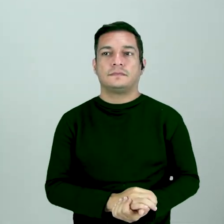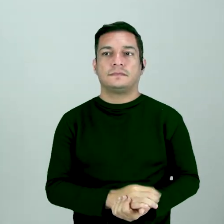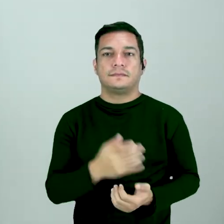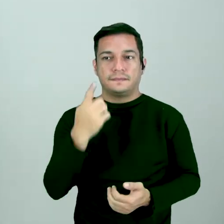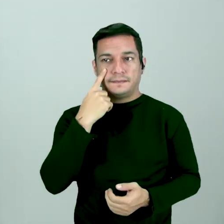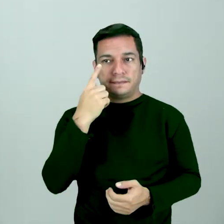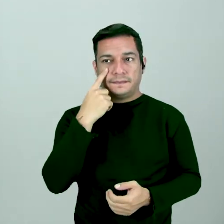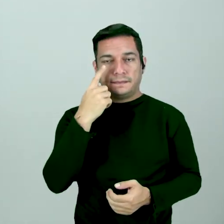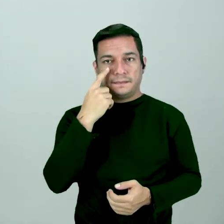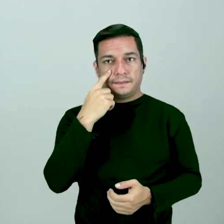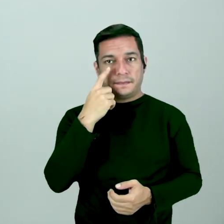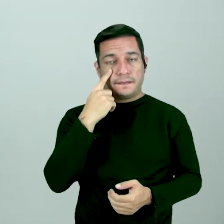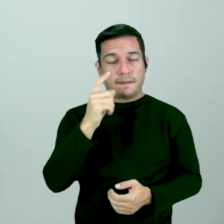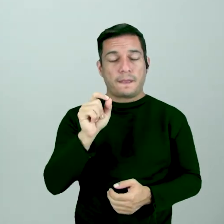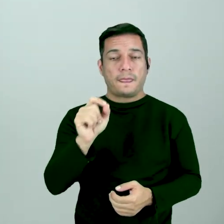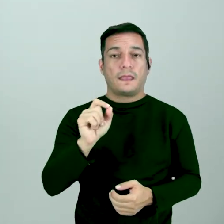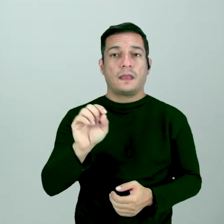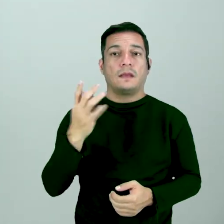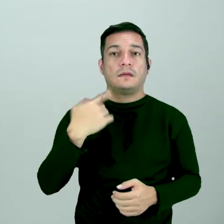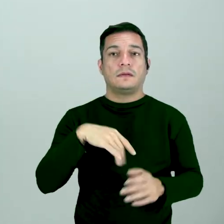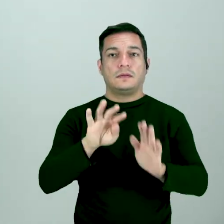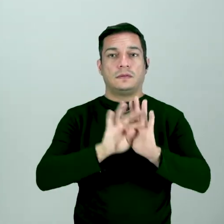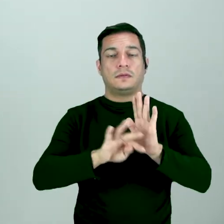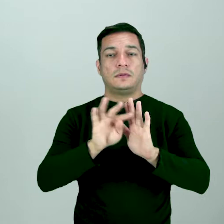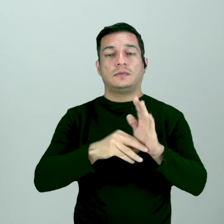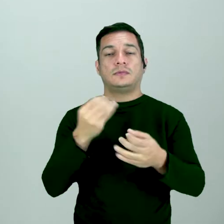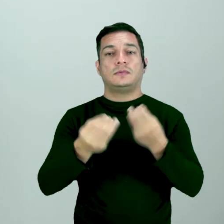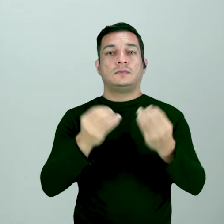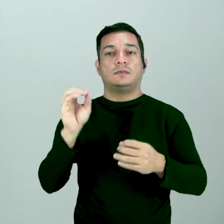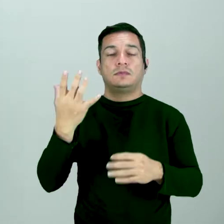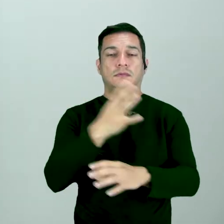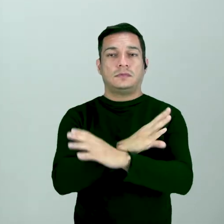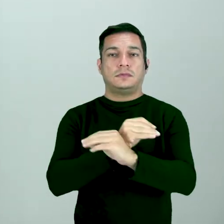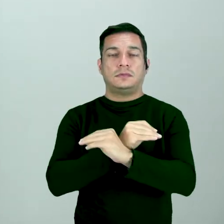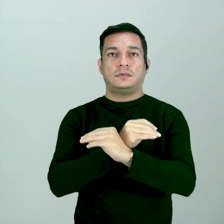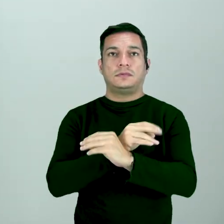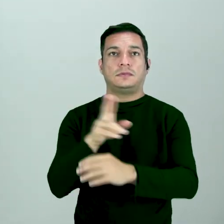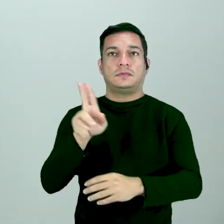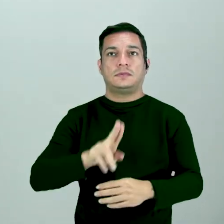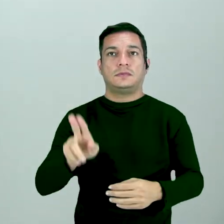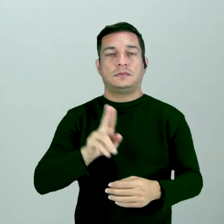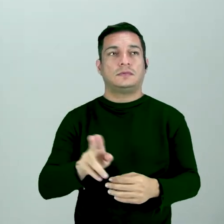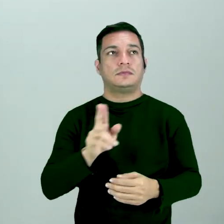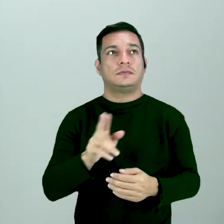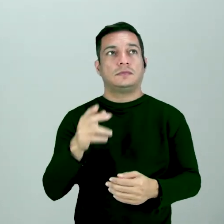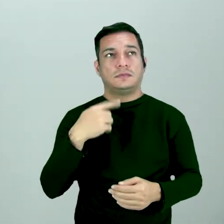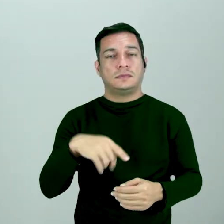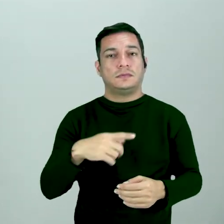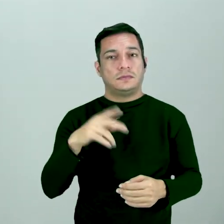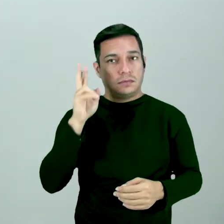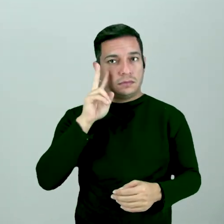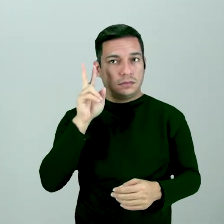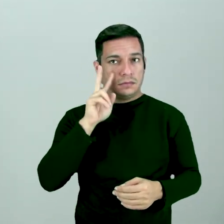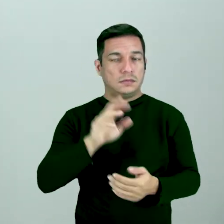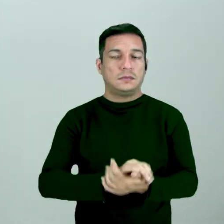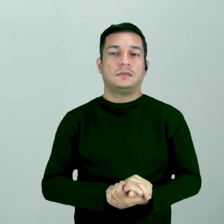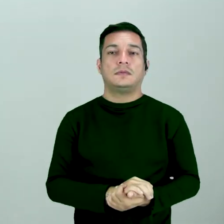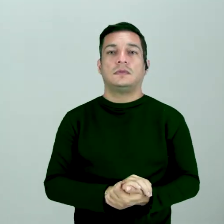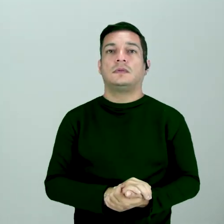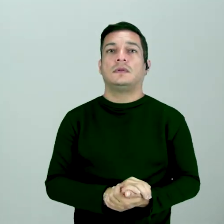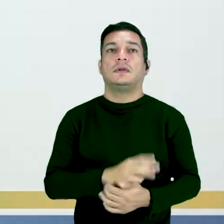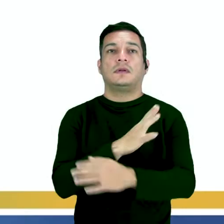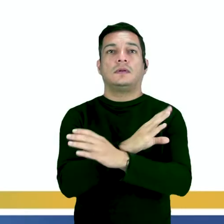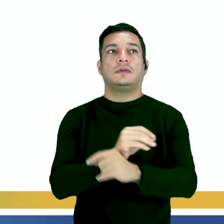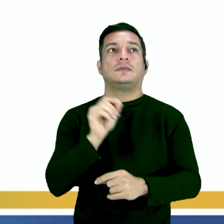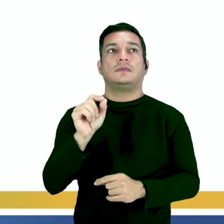Vamos observar, então, de fato, em um texto, como que essas conjunções são usadas, né? Só para a gente relembrar. A conjunção,